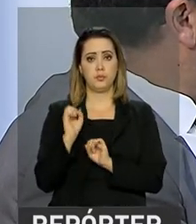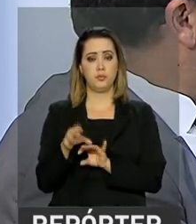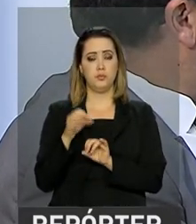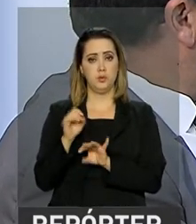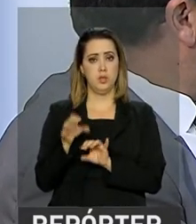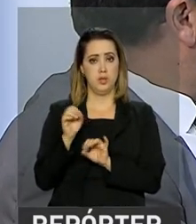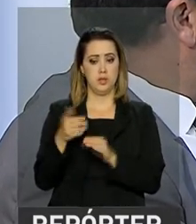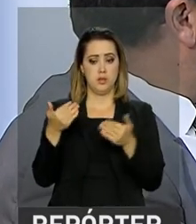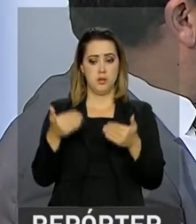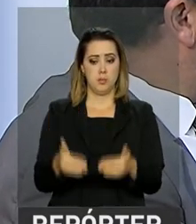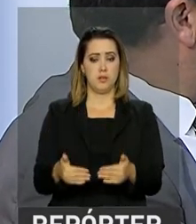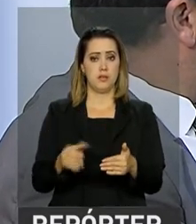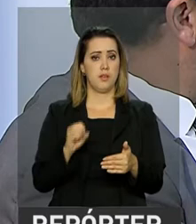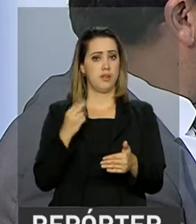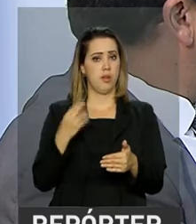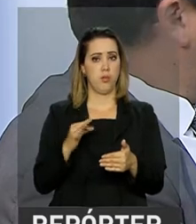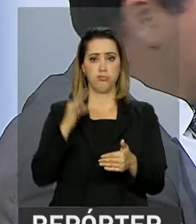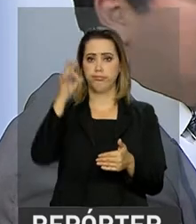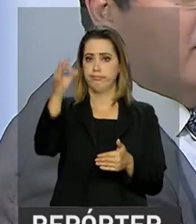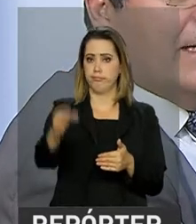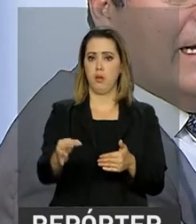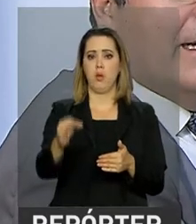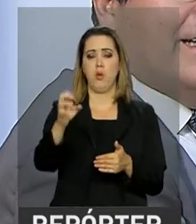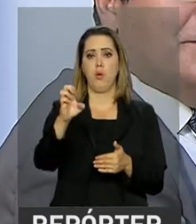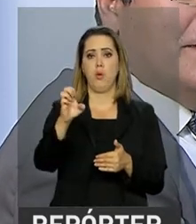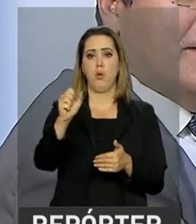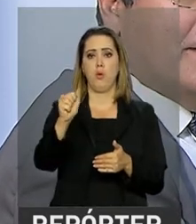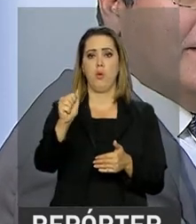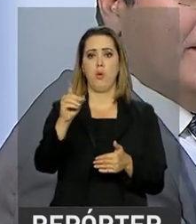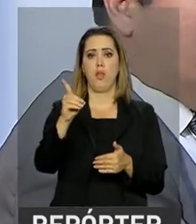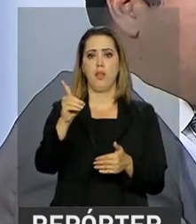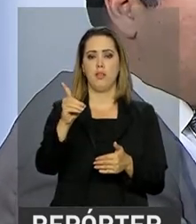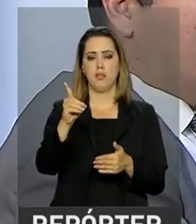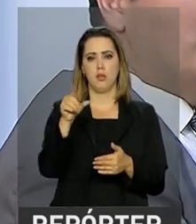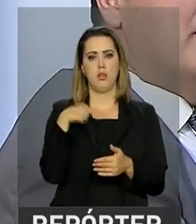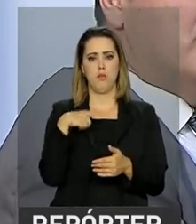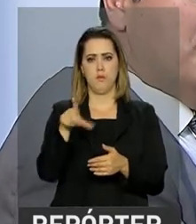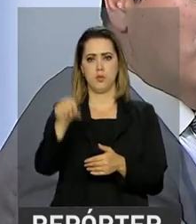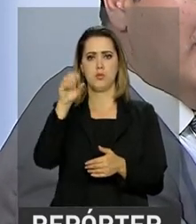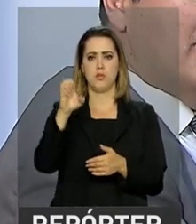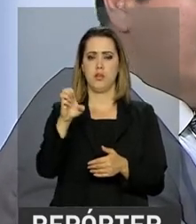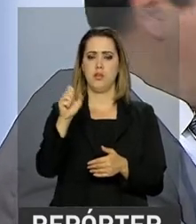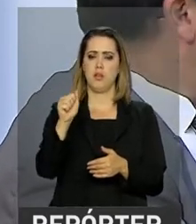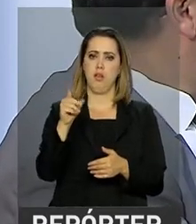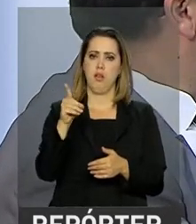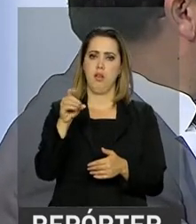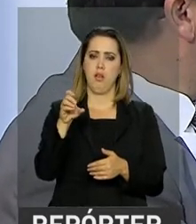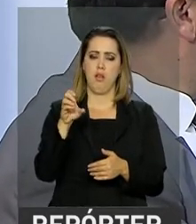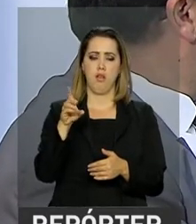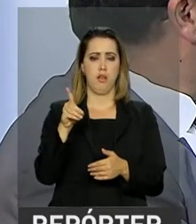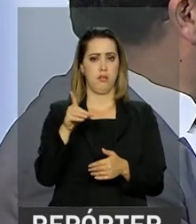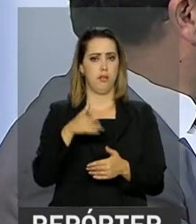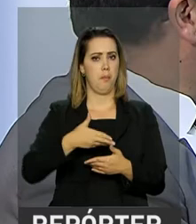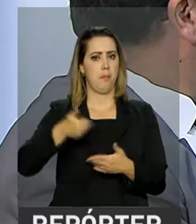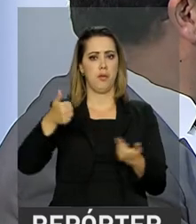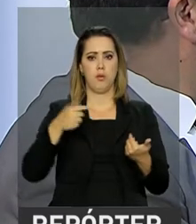na modalidade presencial ou à distância, eu vou selecionar a distância, até porque alcança um pouco mais de